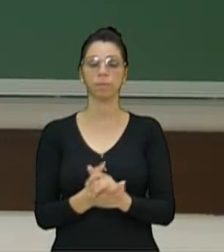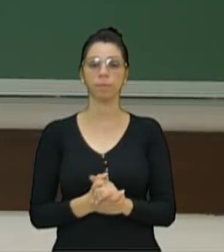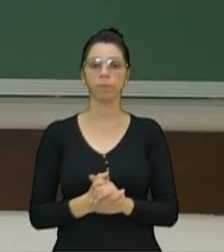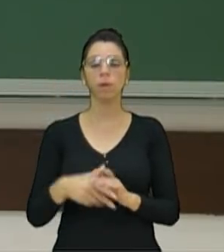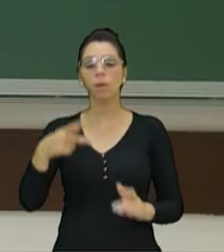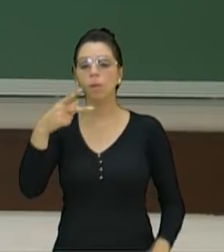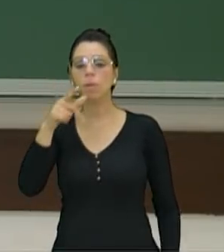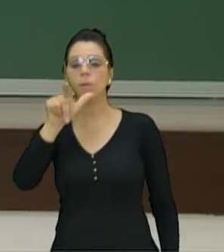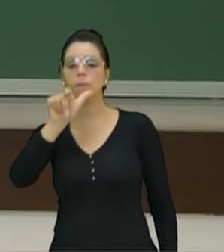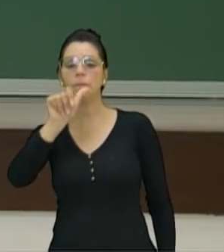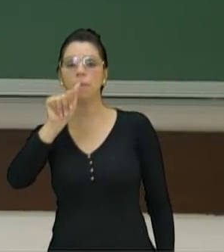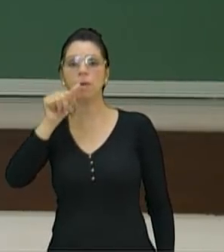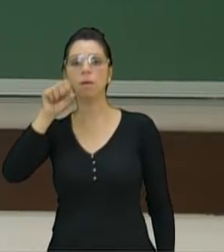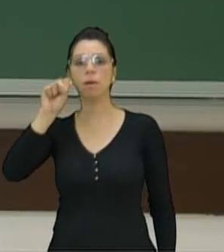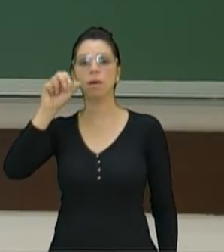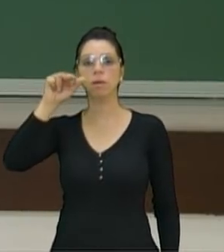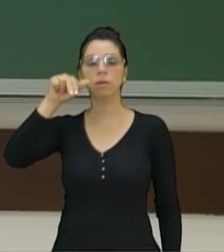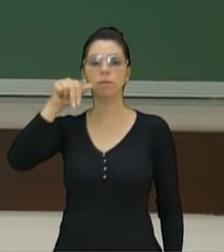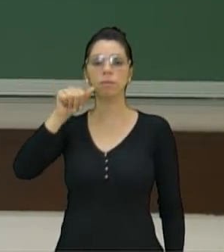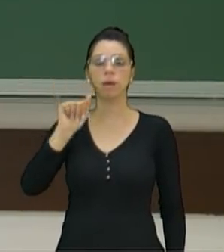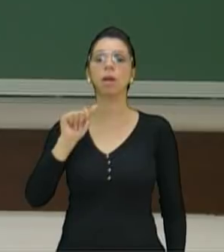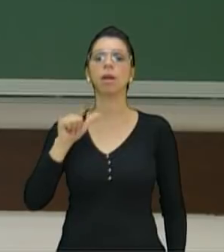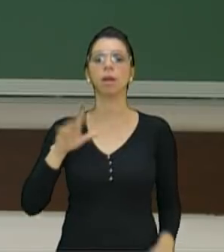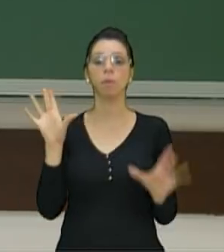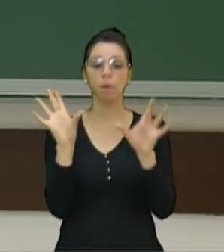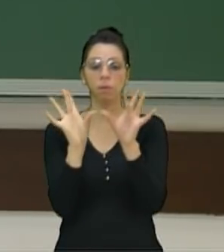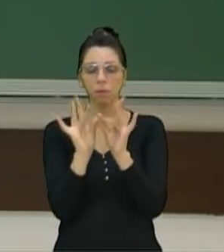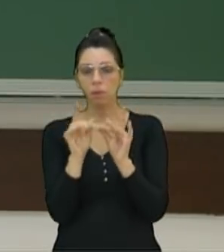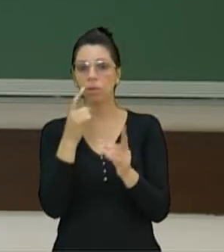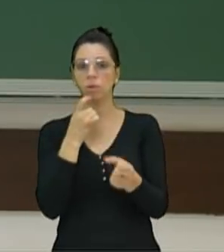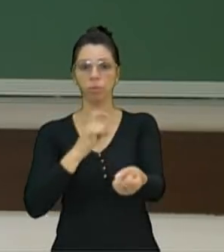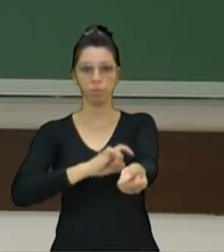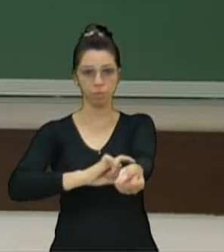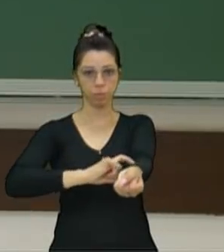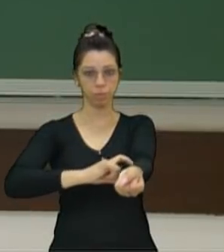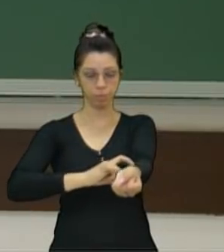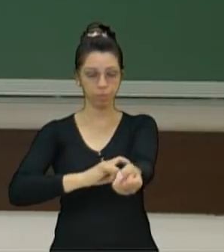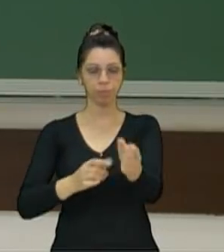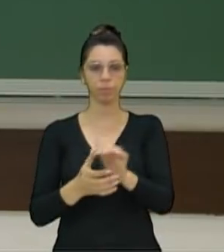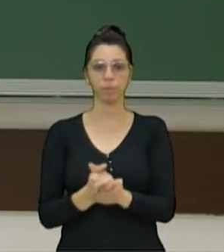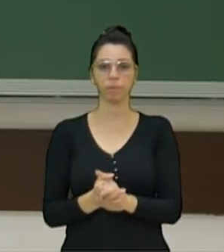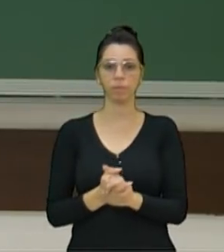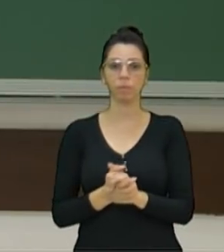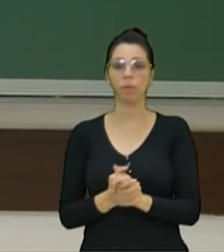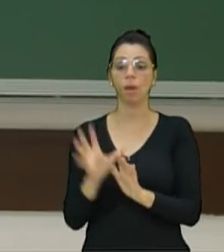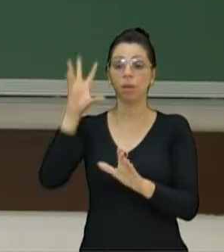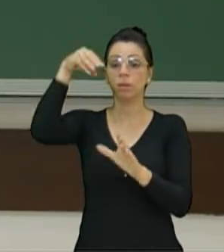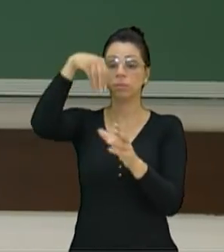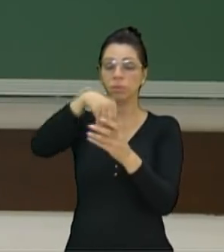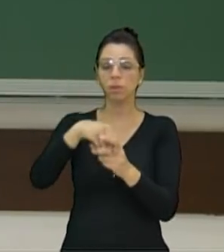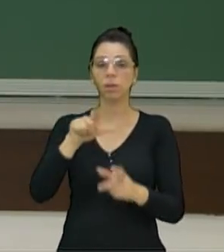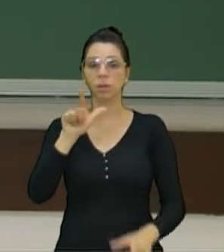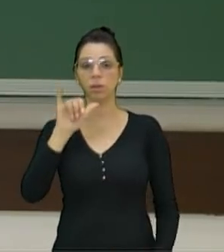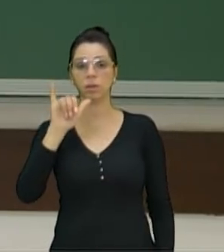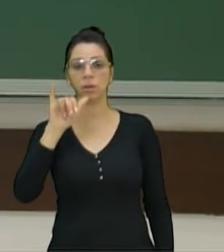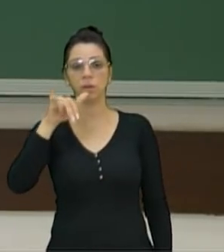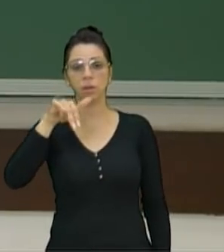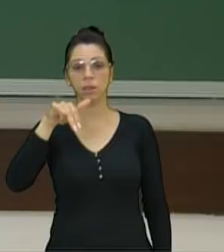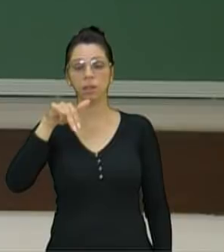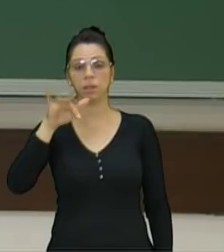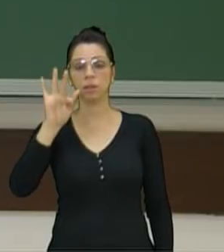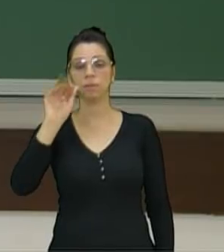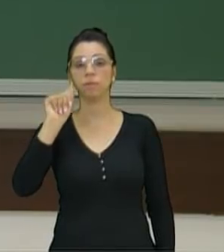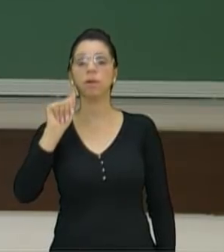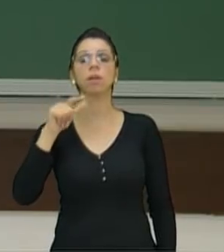líquida do sangue. Nós vimos agora há pouco que a linfa é composta justamente de plasma e de